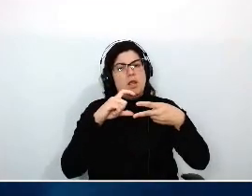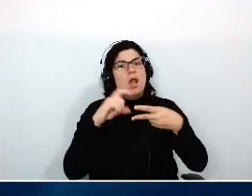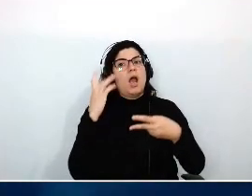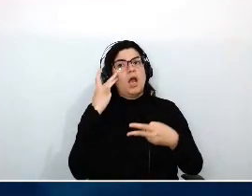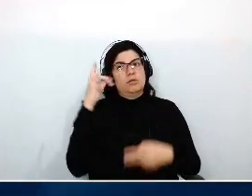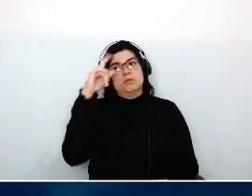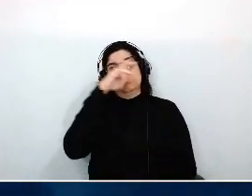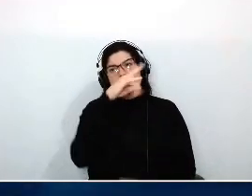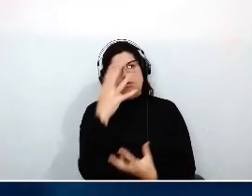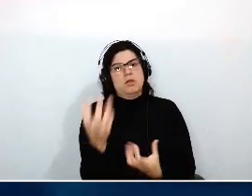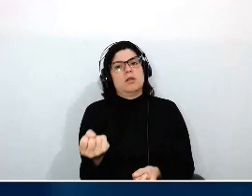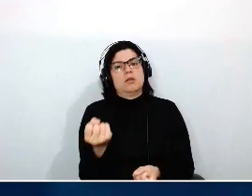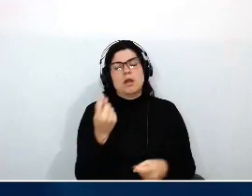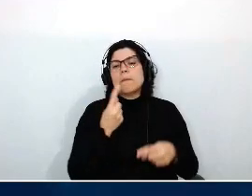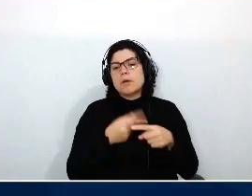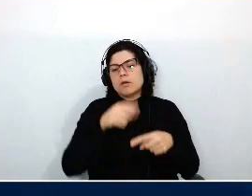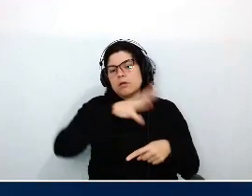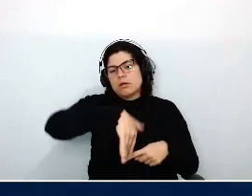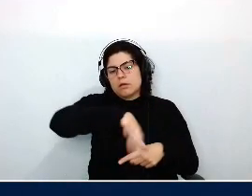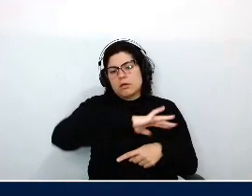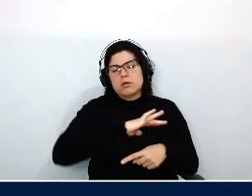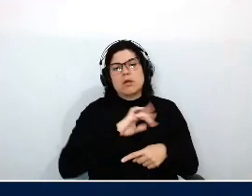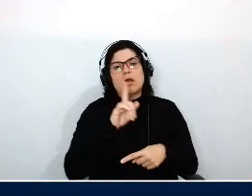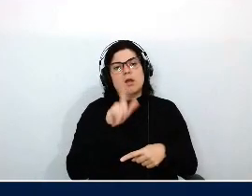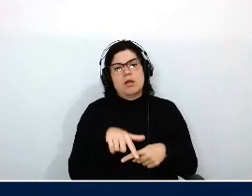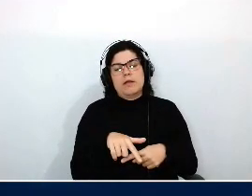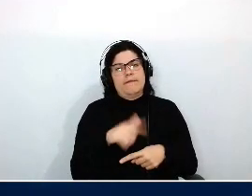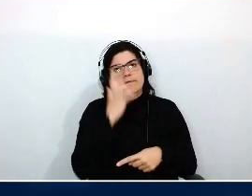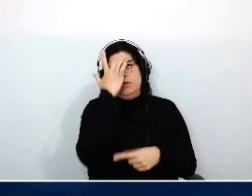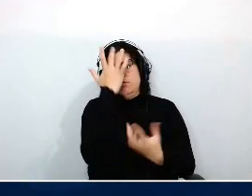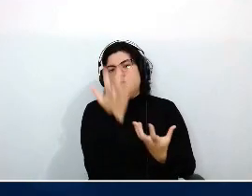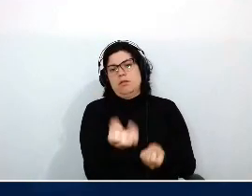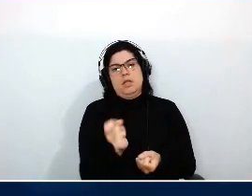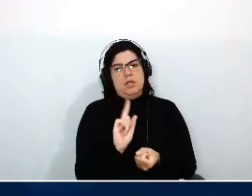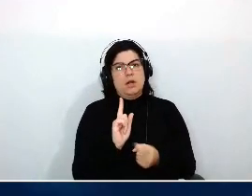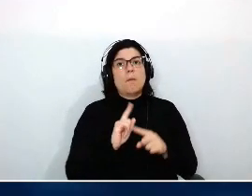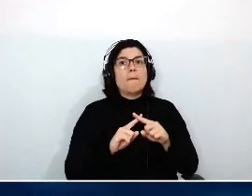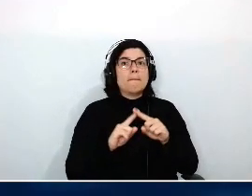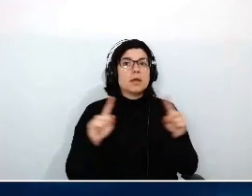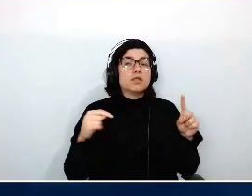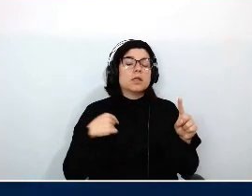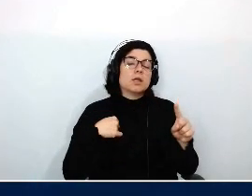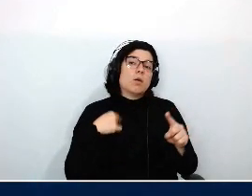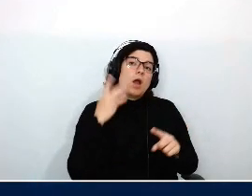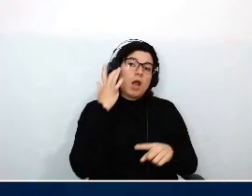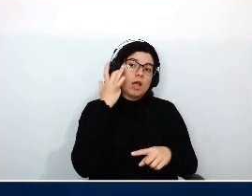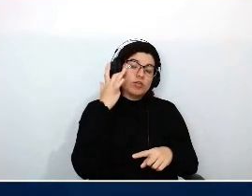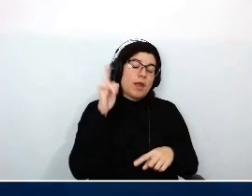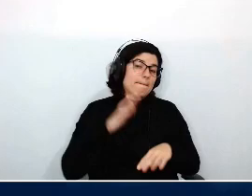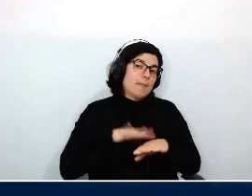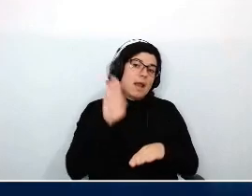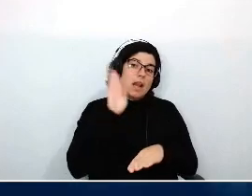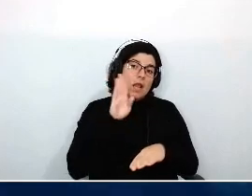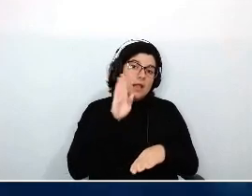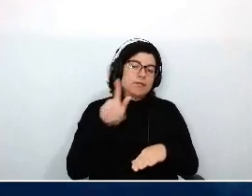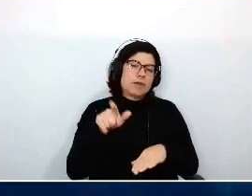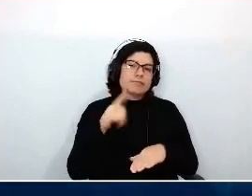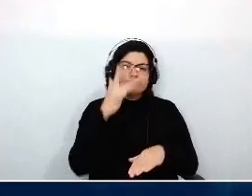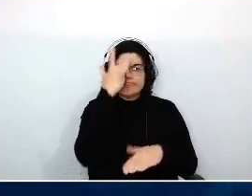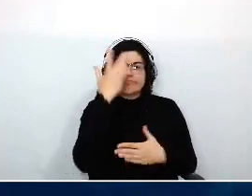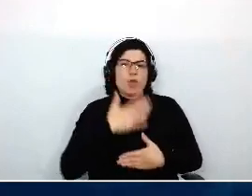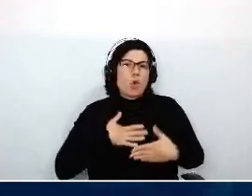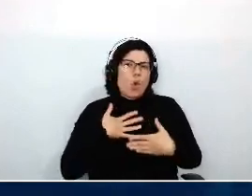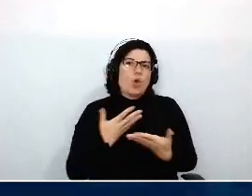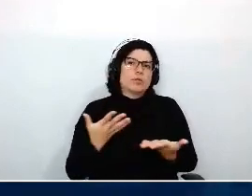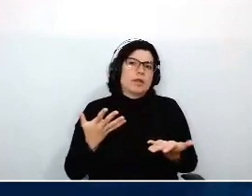não é algo que a galera embarcaria tão fácil assim. Mas eu acho que é uma parada mais legal para entusiasta mesmo, para escrever